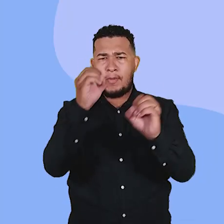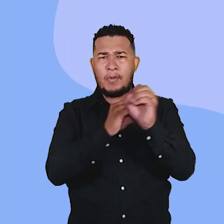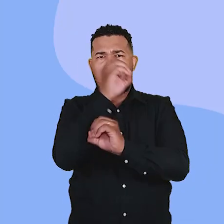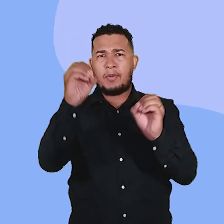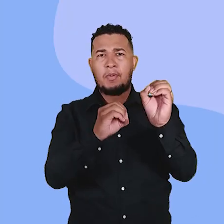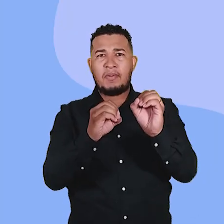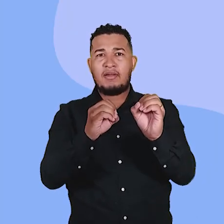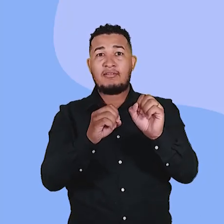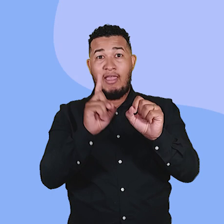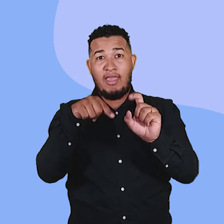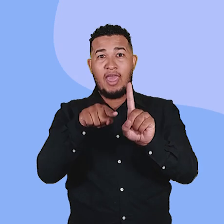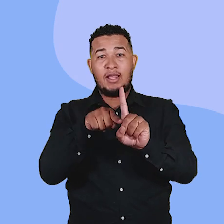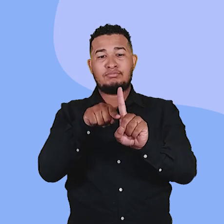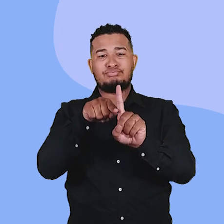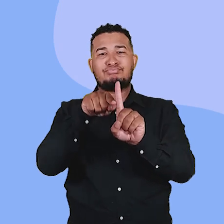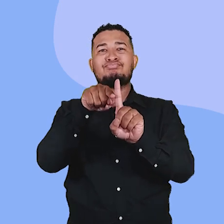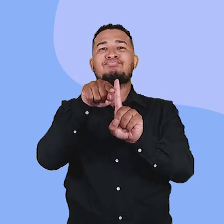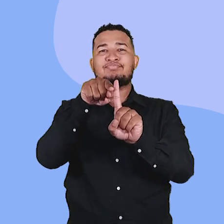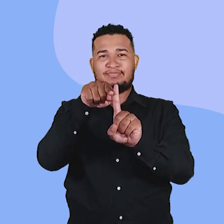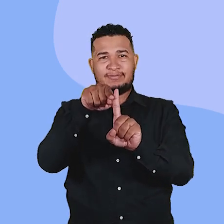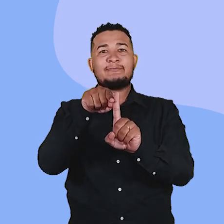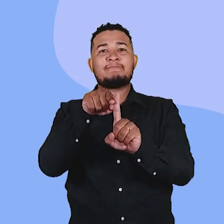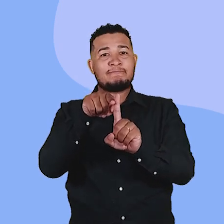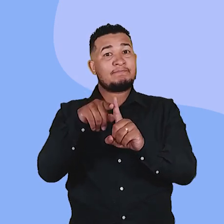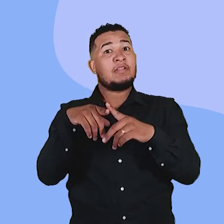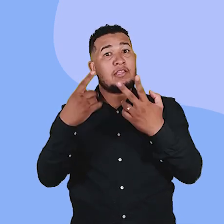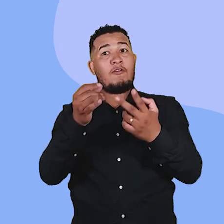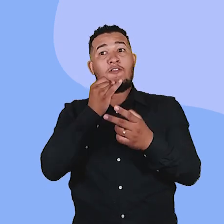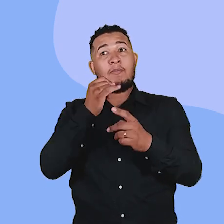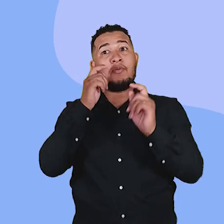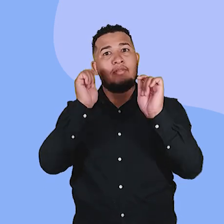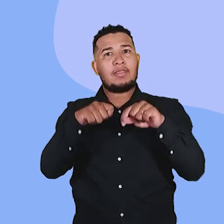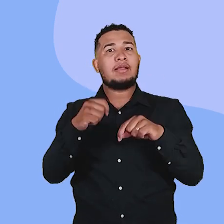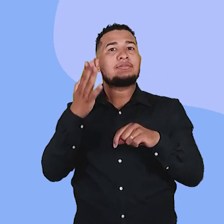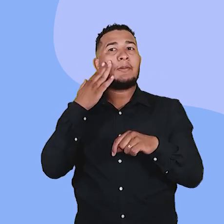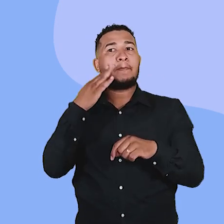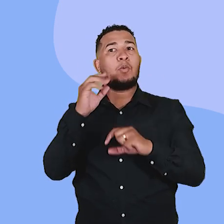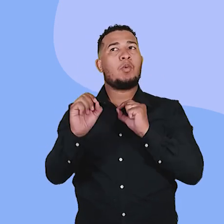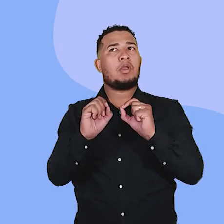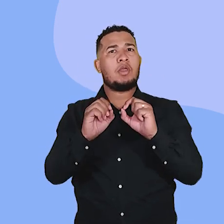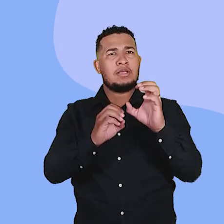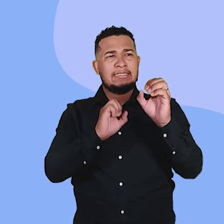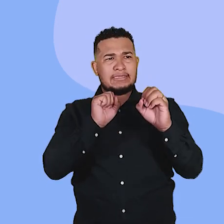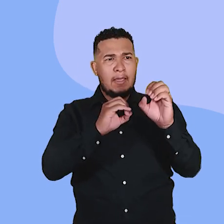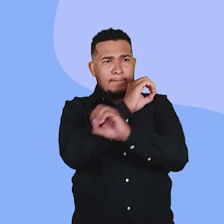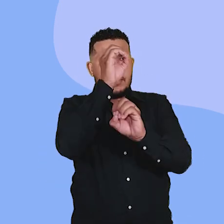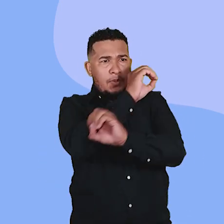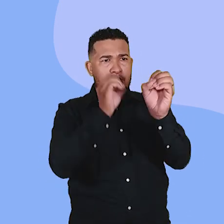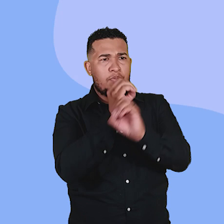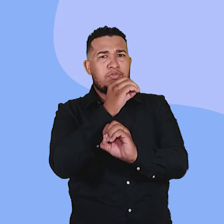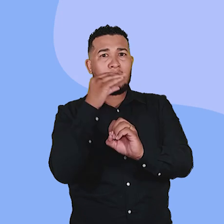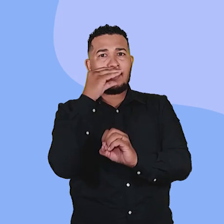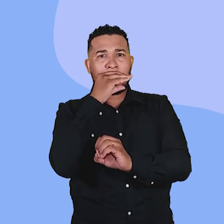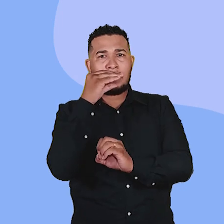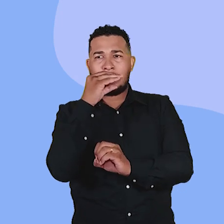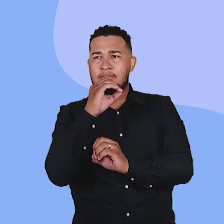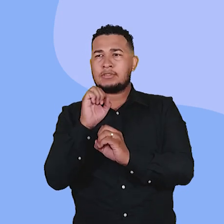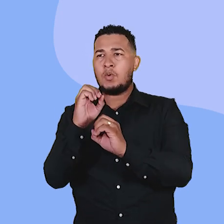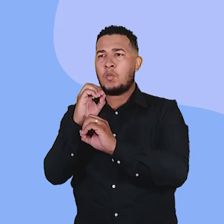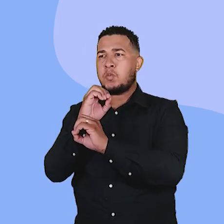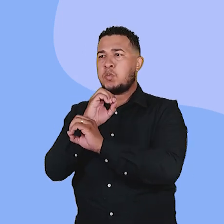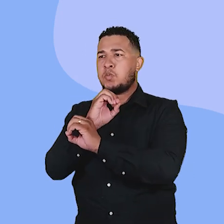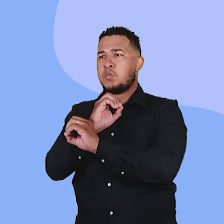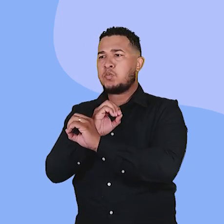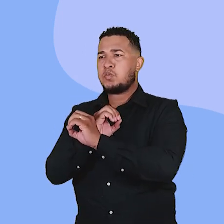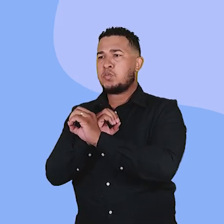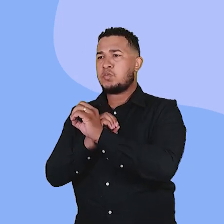Então, como eu disse, podemos considerar a temperatura de um corpo como a medida do grau de agitação de suas moléculas. Quanto mais agitadas